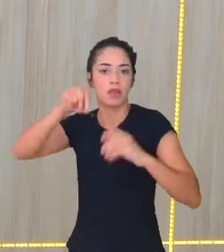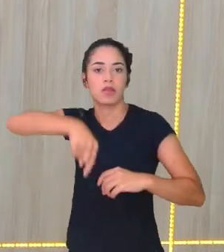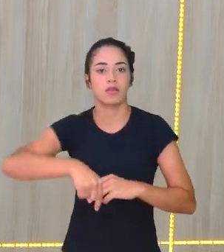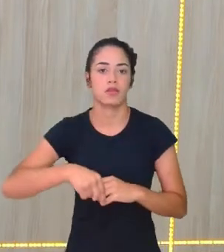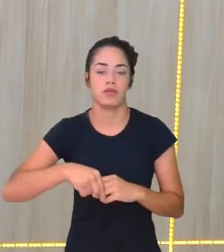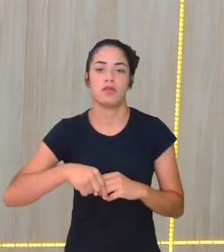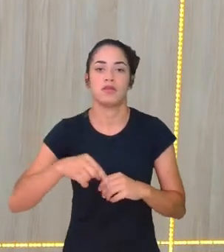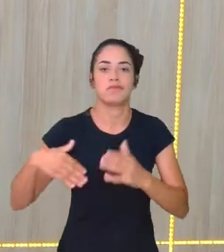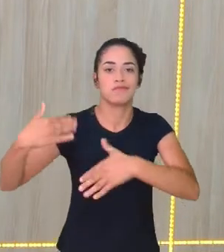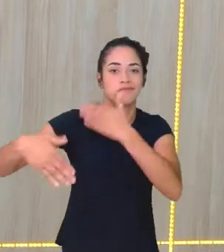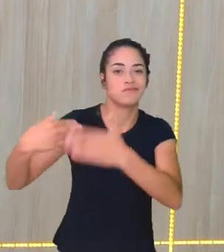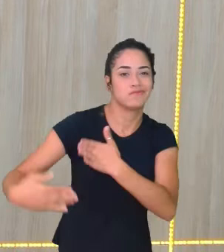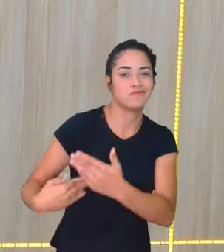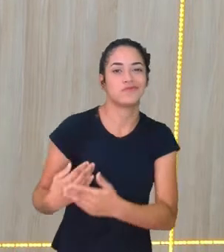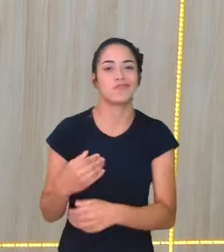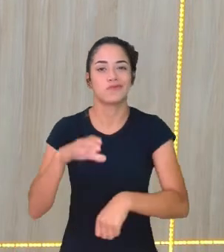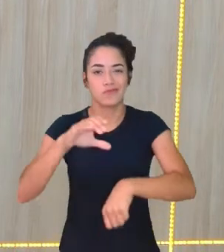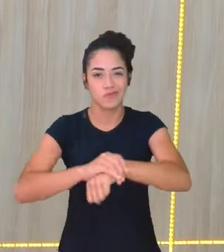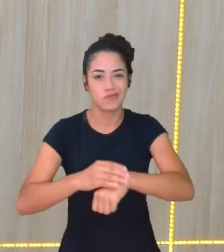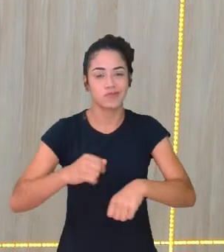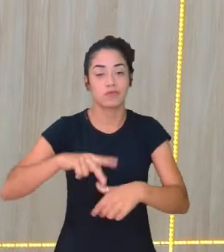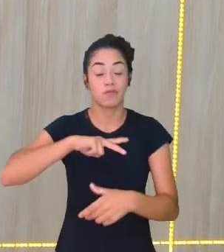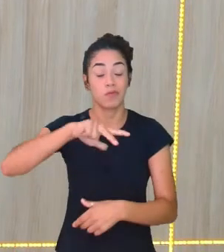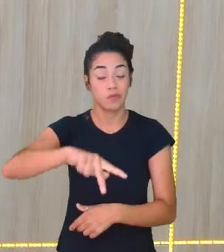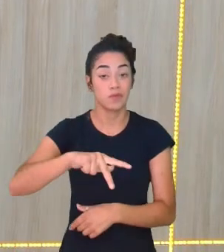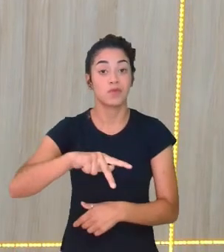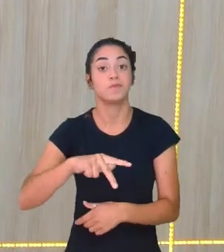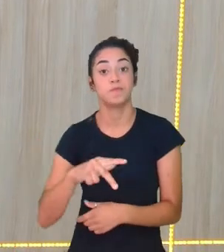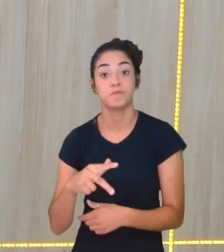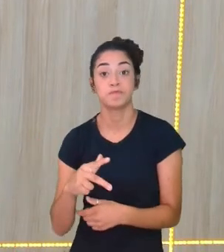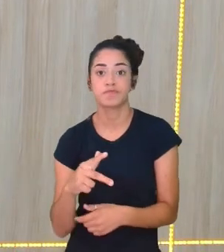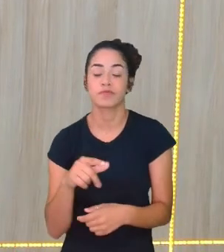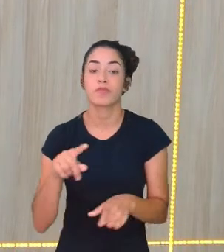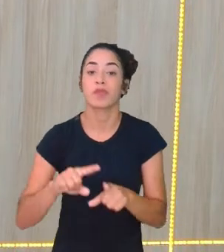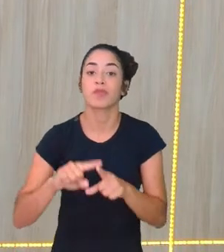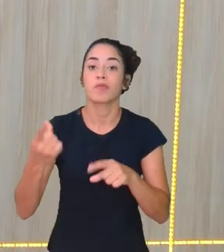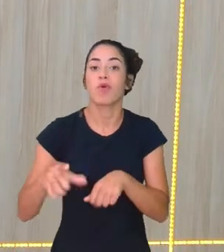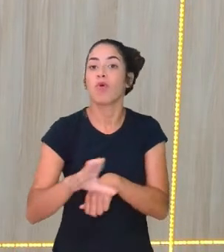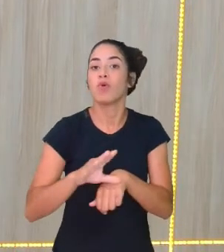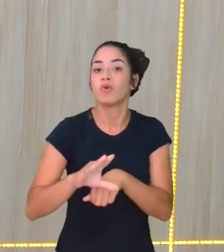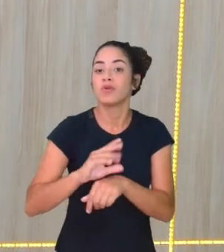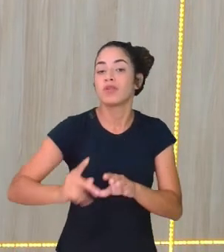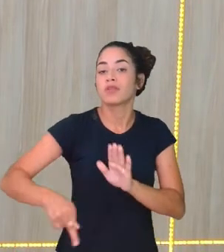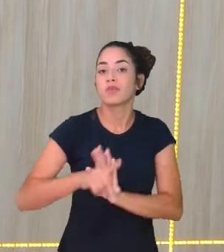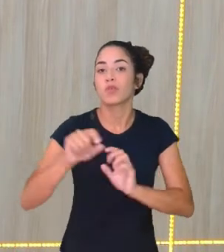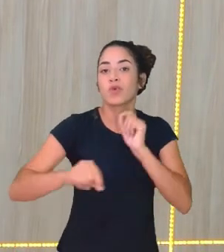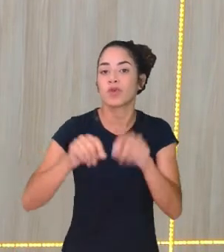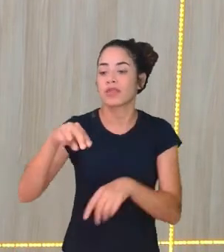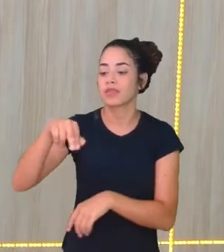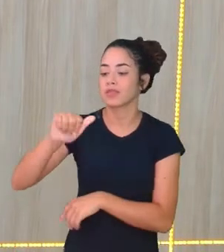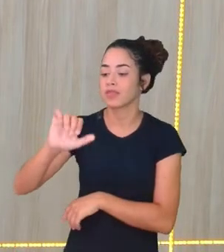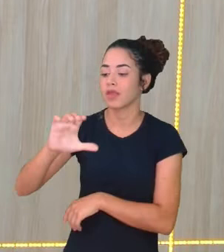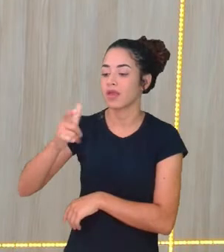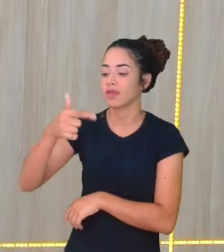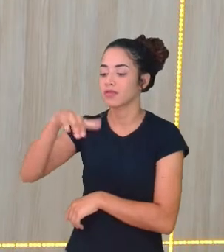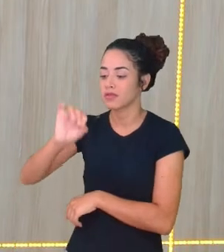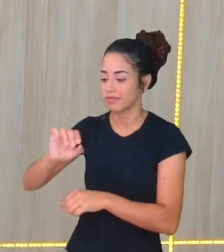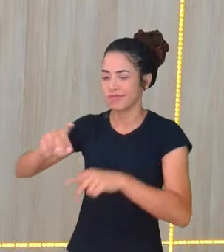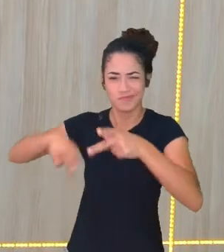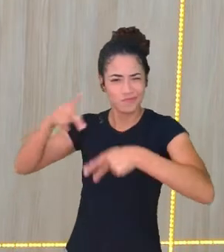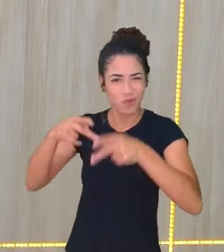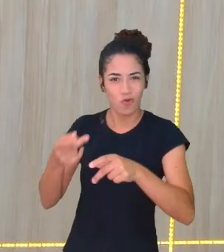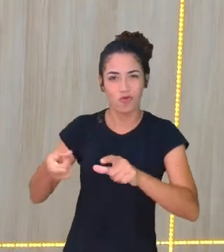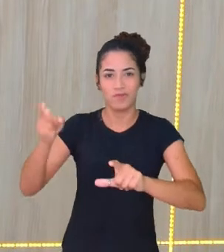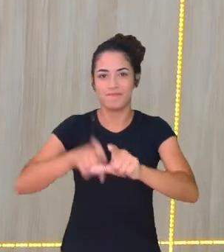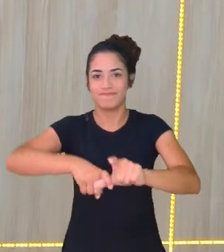processo de colonização portuguesa e vai se constituir como uma nação independente